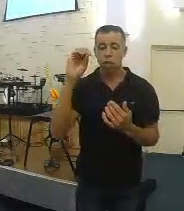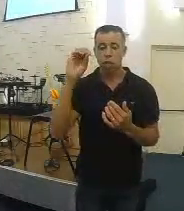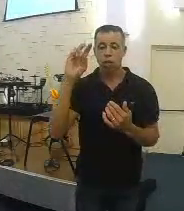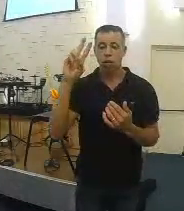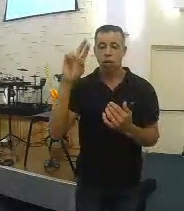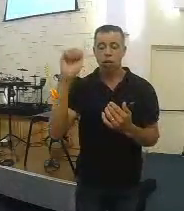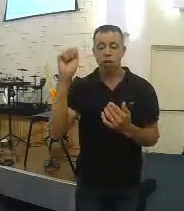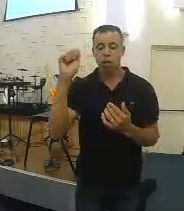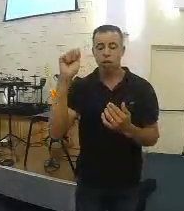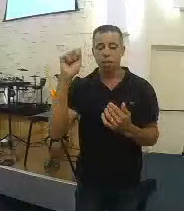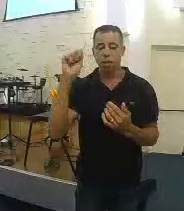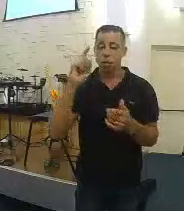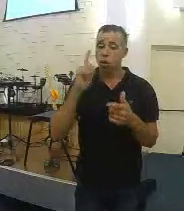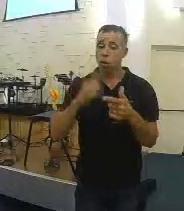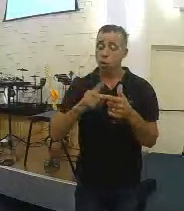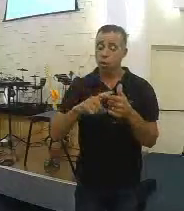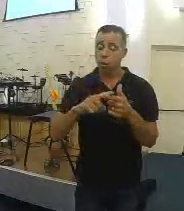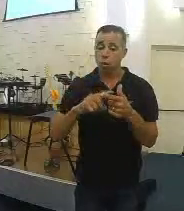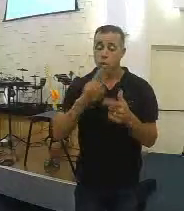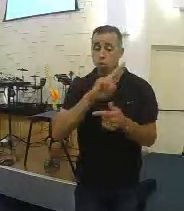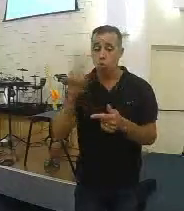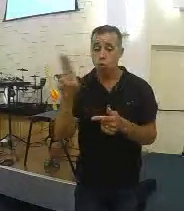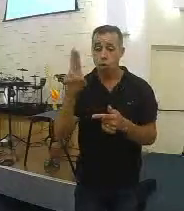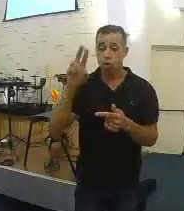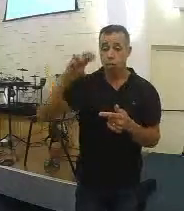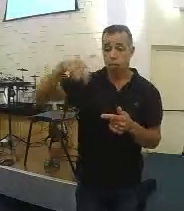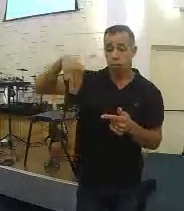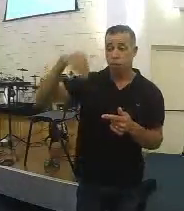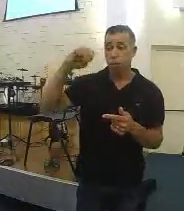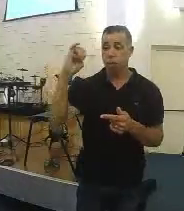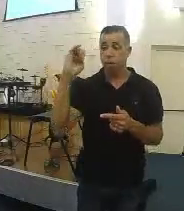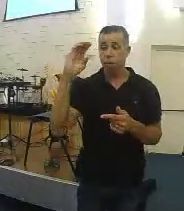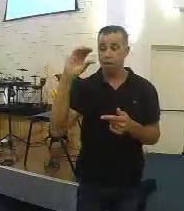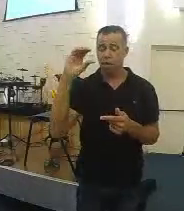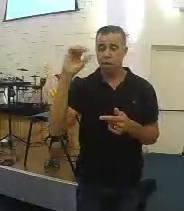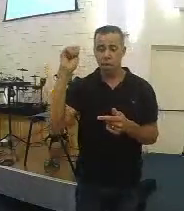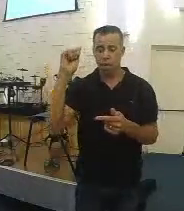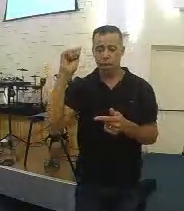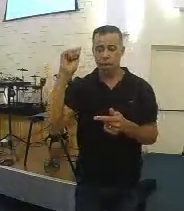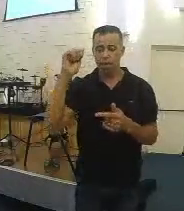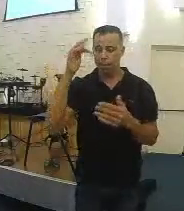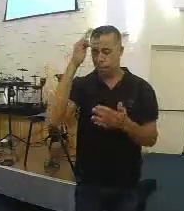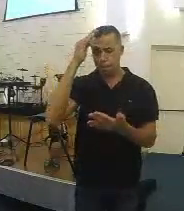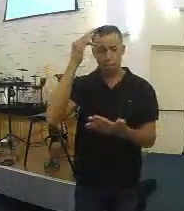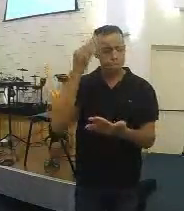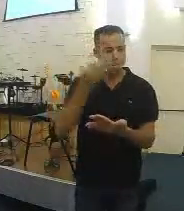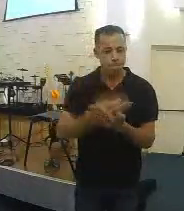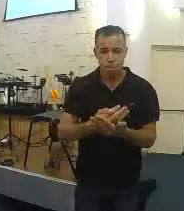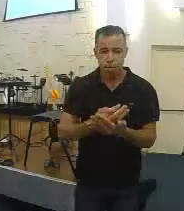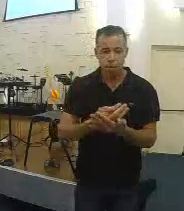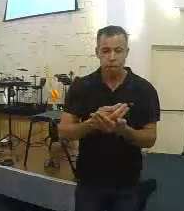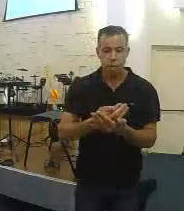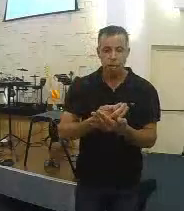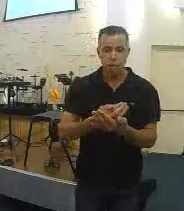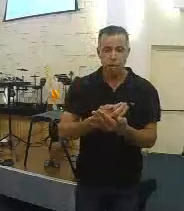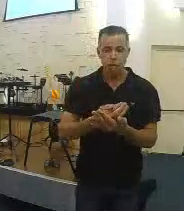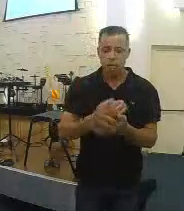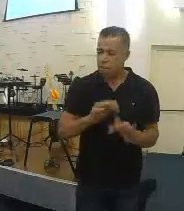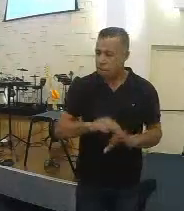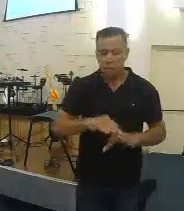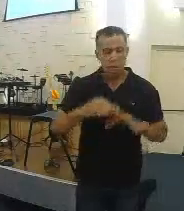seu modo. O nome de Mica era uma declaração de fé em Deus. Ninguém é maior do que Jeová. No